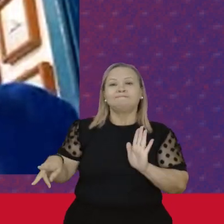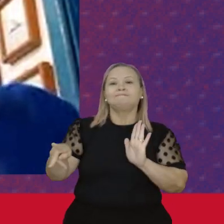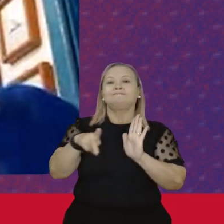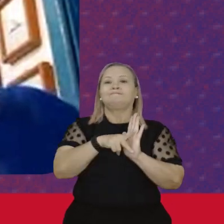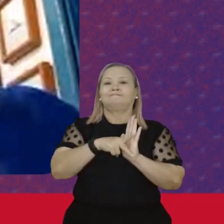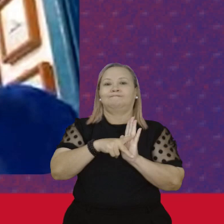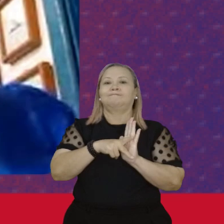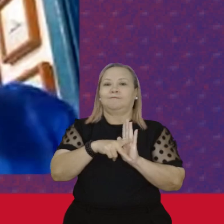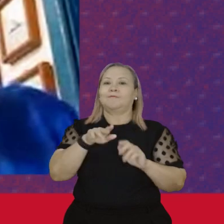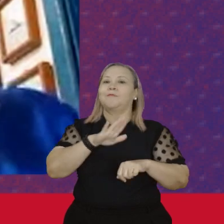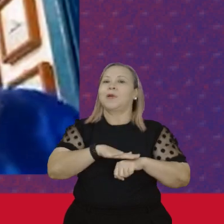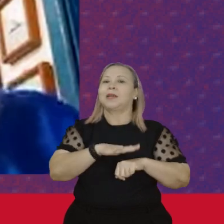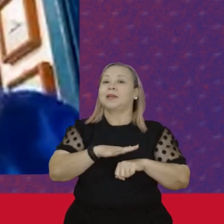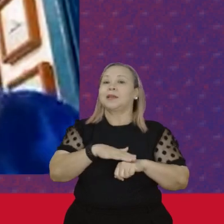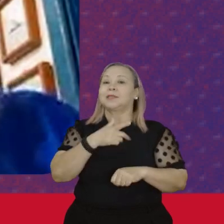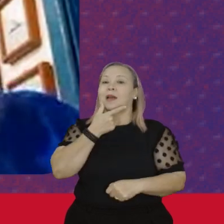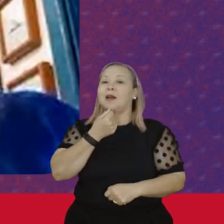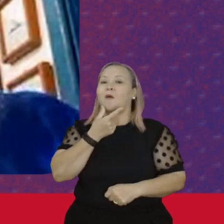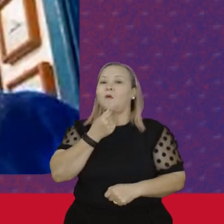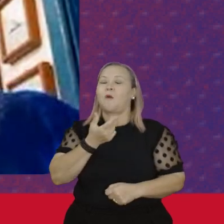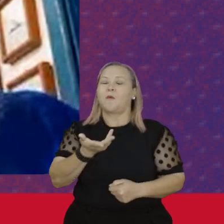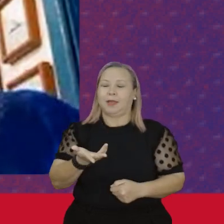A mulher não é